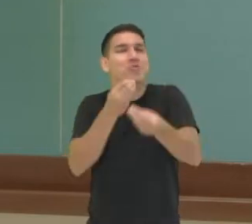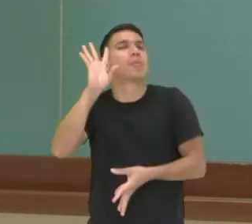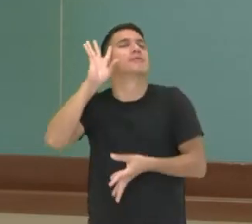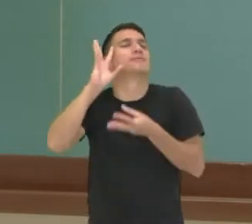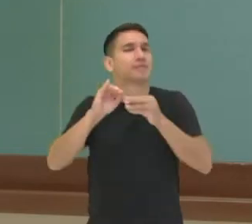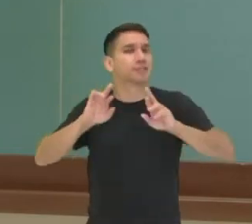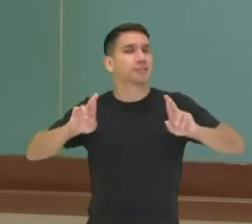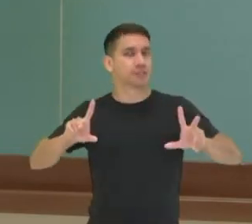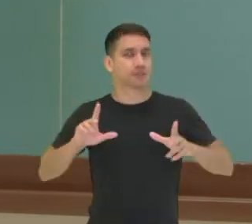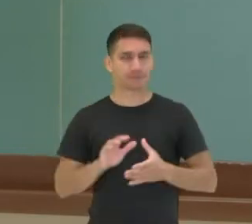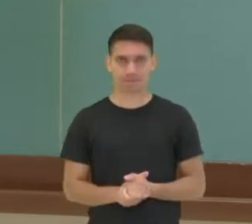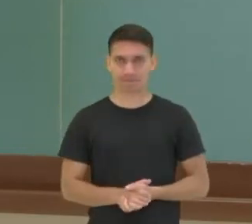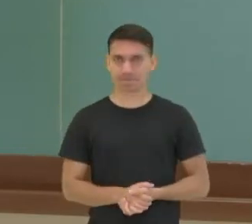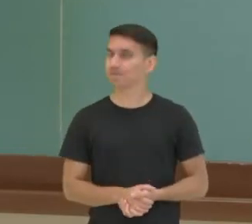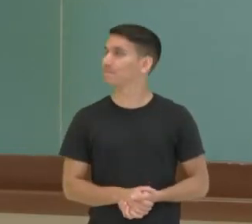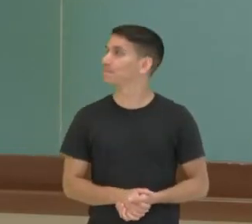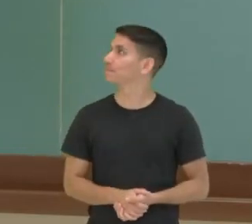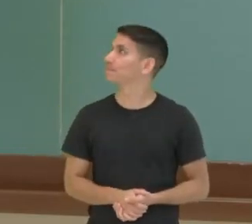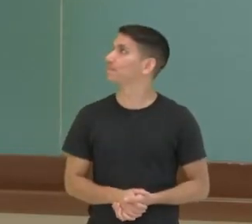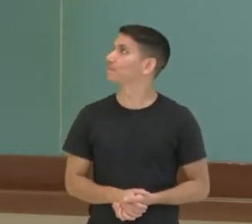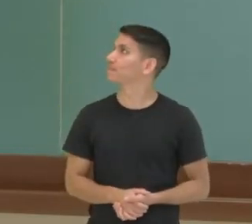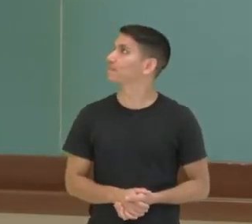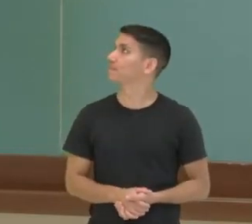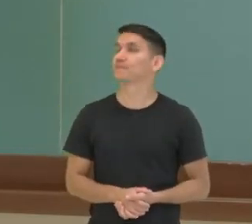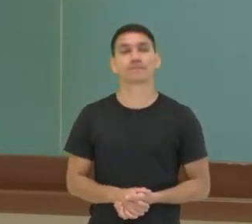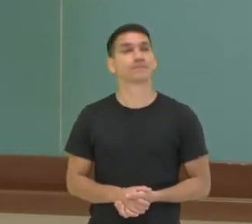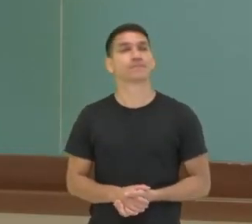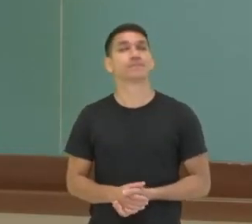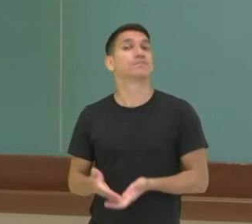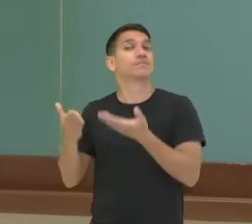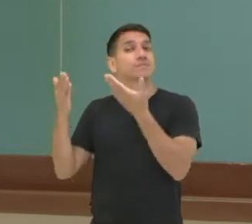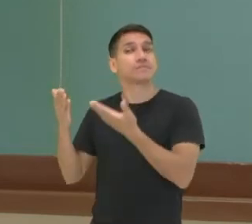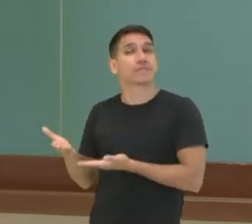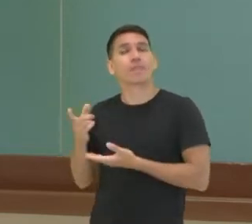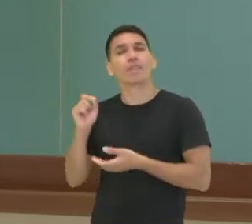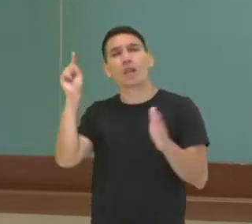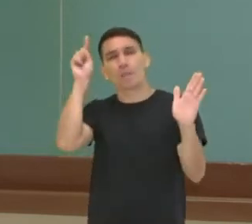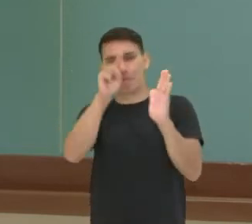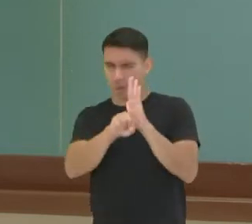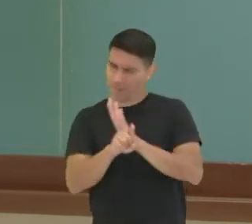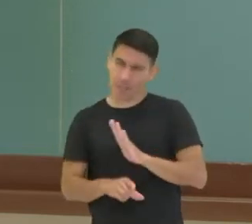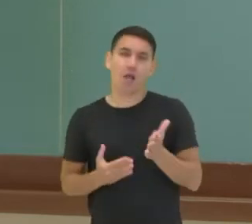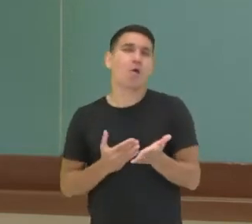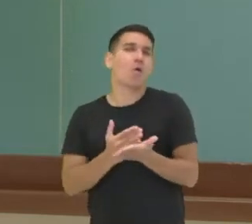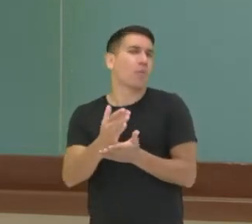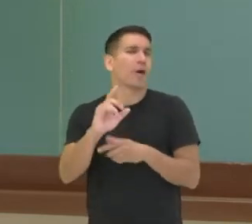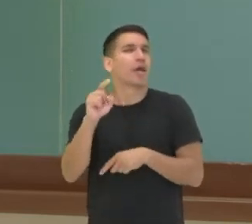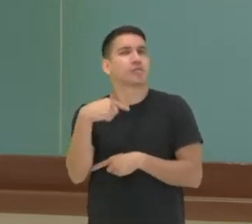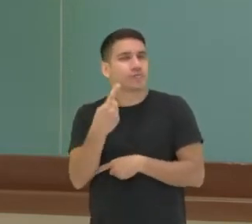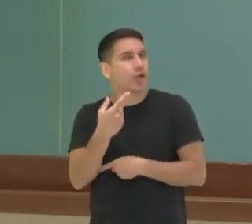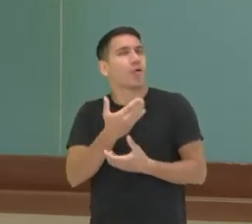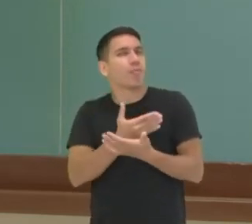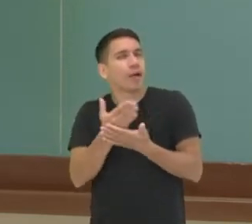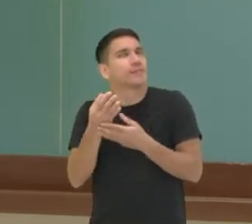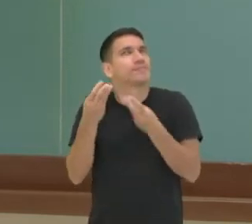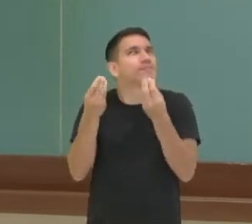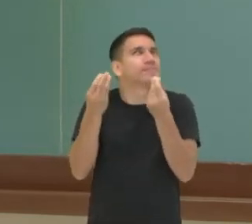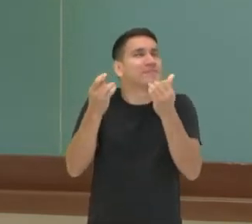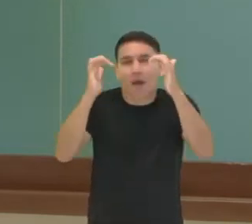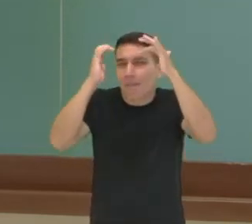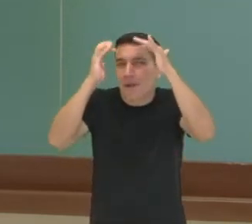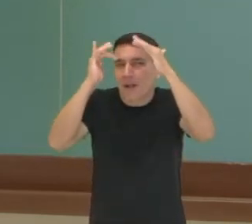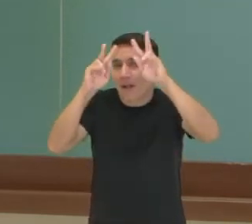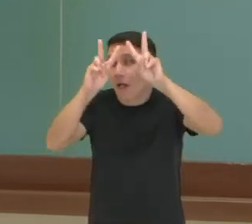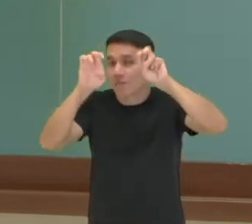essa diferença, beleza? Vamos lá. Então, aquelas perguntinhas iniciais para nós entrarmos, então, no clima da